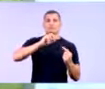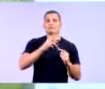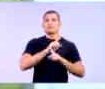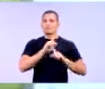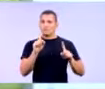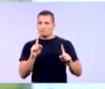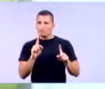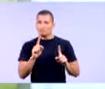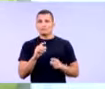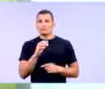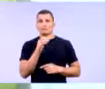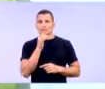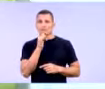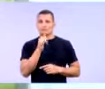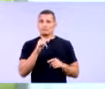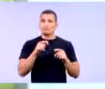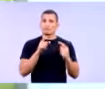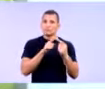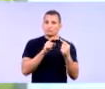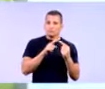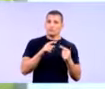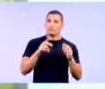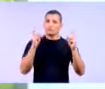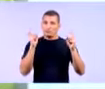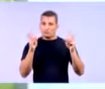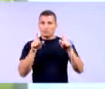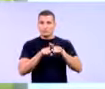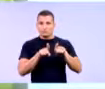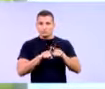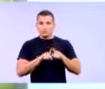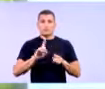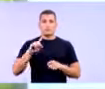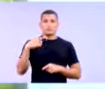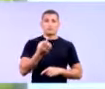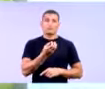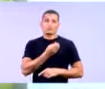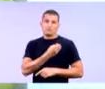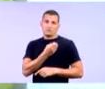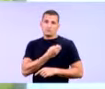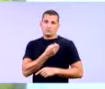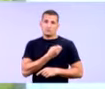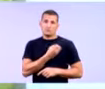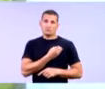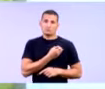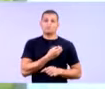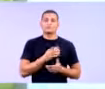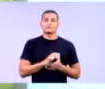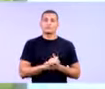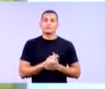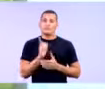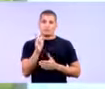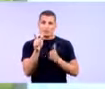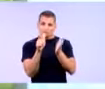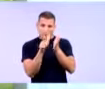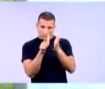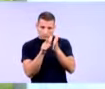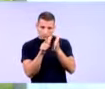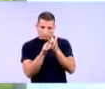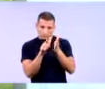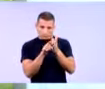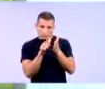finalidade que você se propôs a falar. E aí vai ter uma média e essa folha de aprovação, ela tem que estar dentro